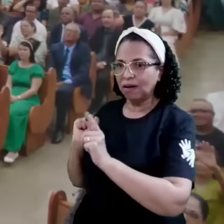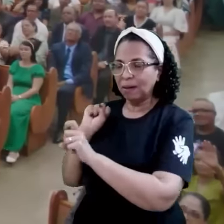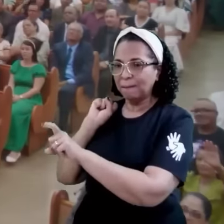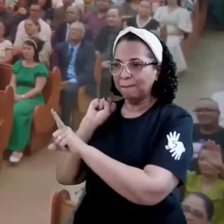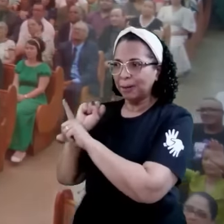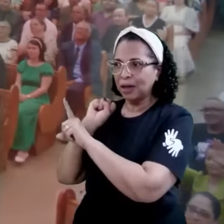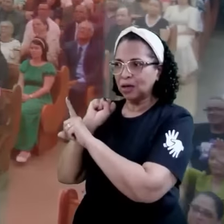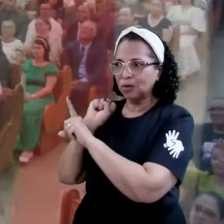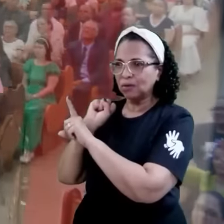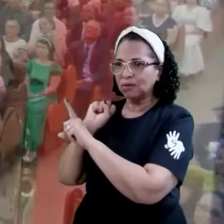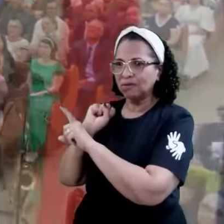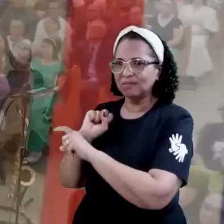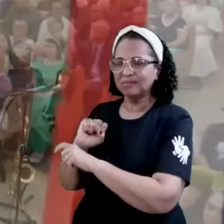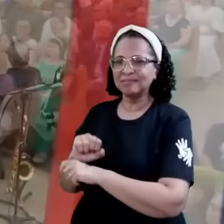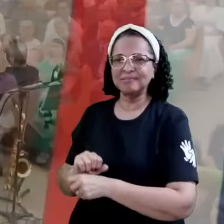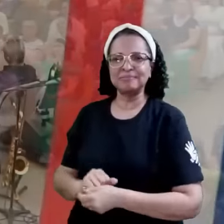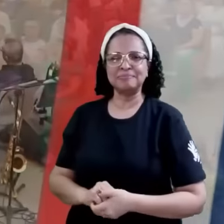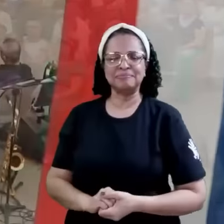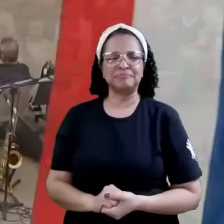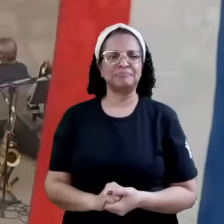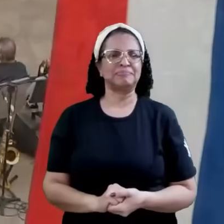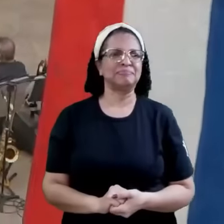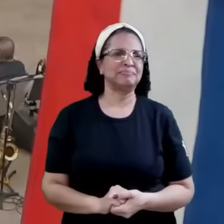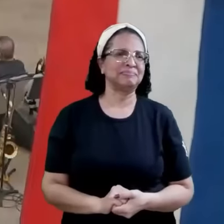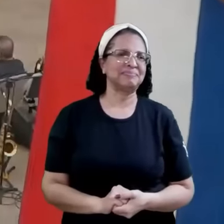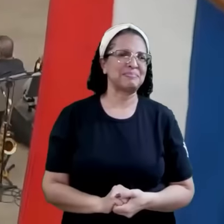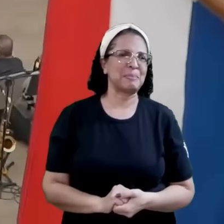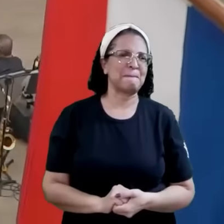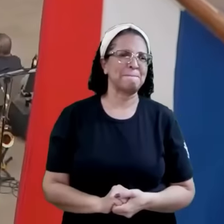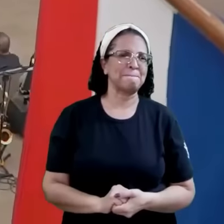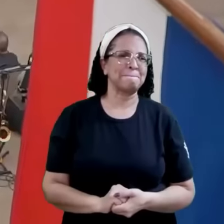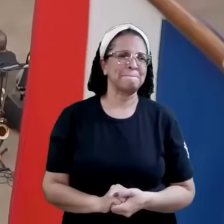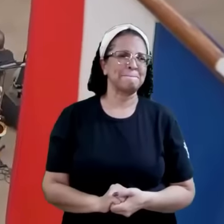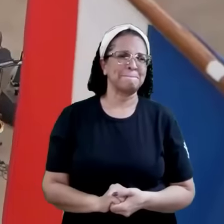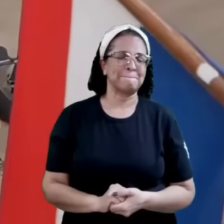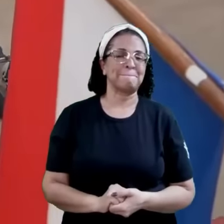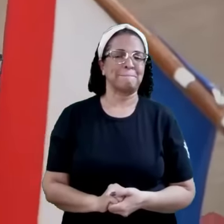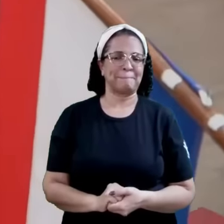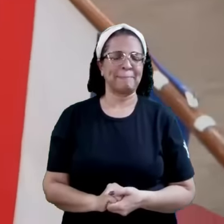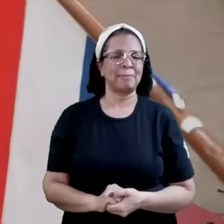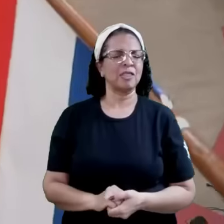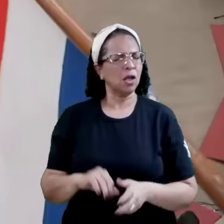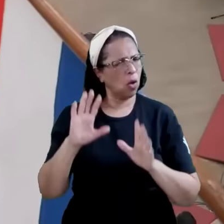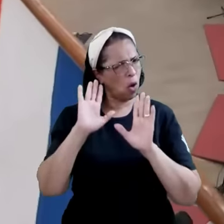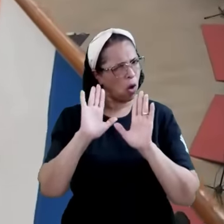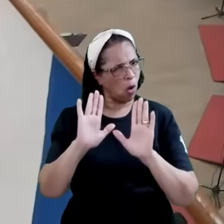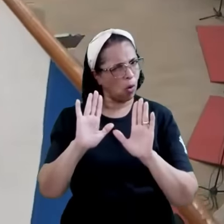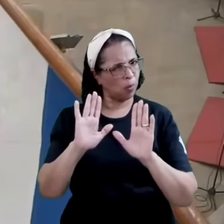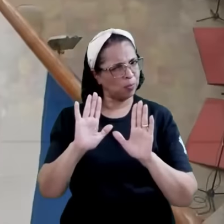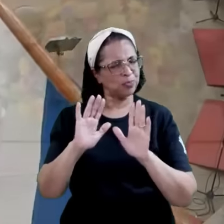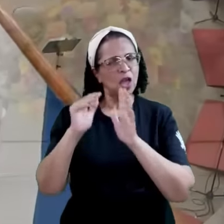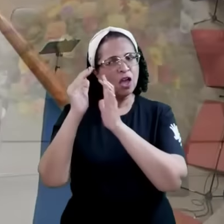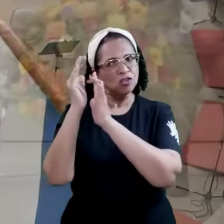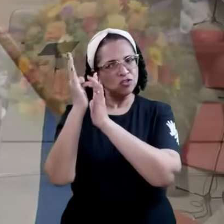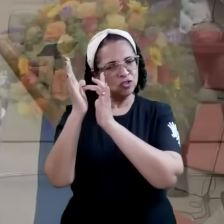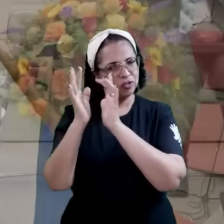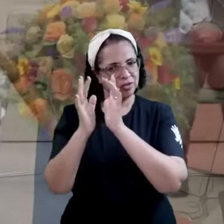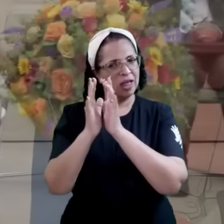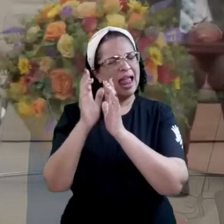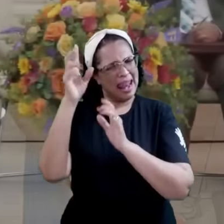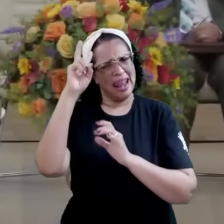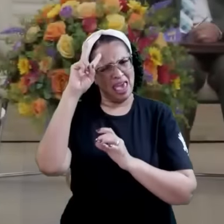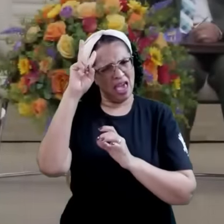perceba irmãos perceba que Jericó parou para ver Jesus mas Jesus só parou para dois